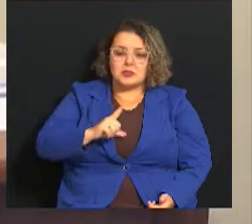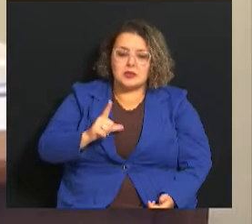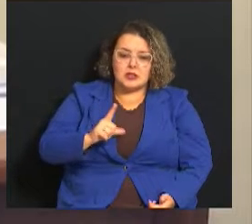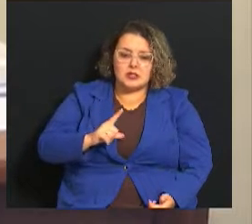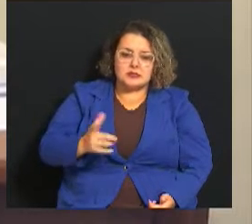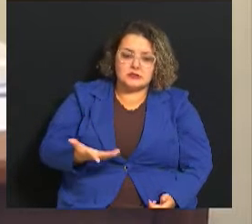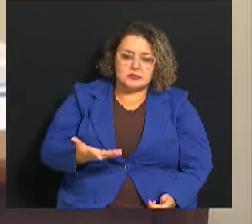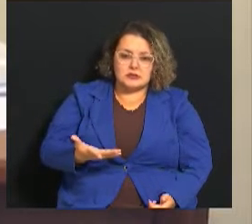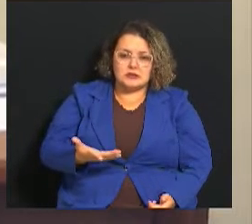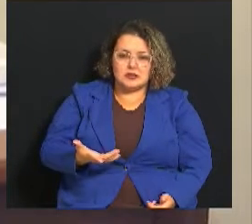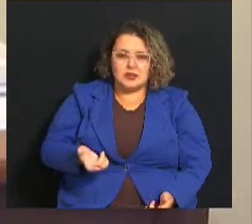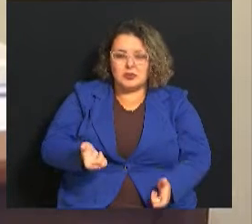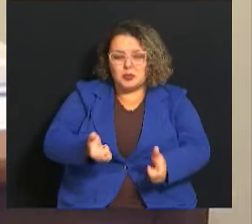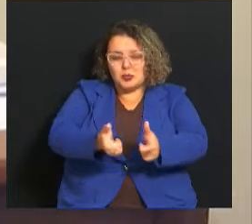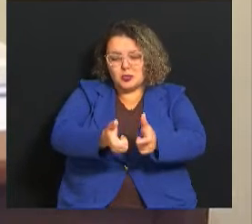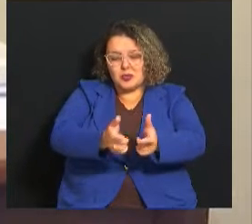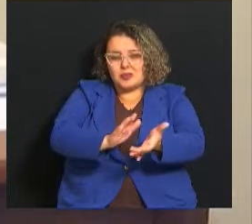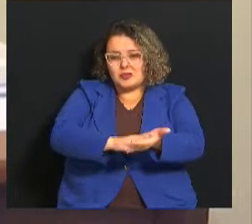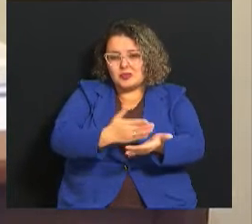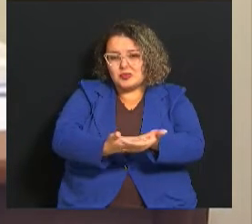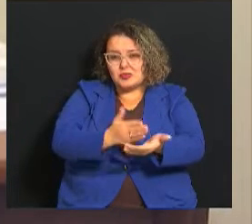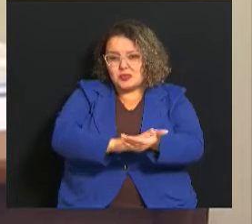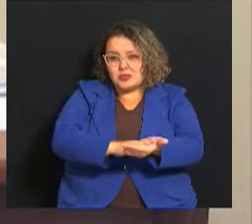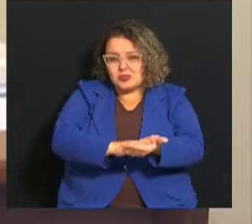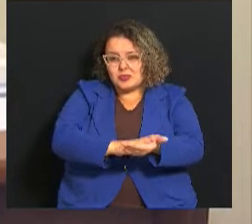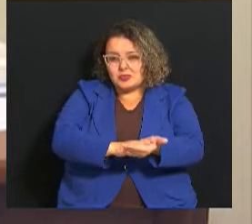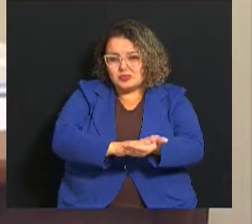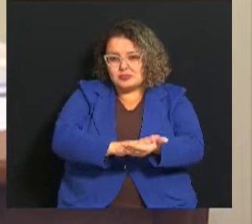um pequeno grupo de intérpretes